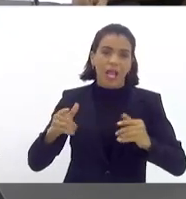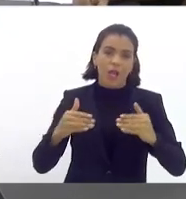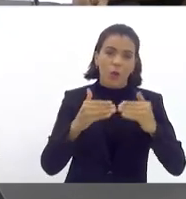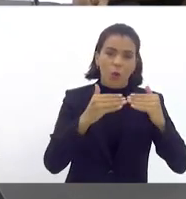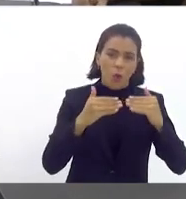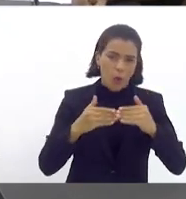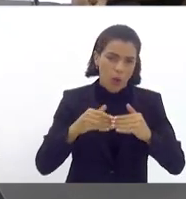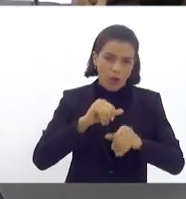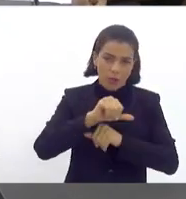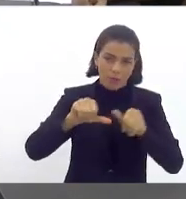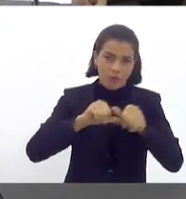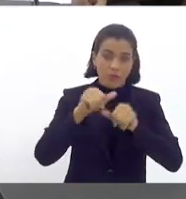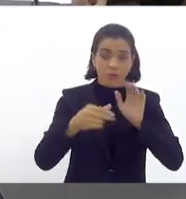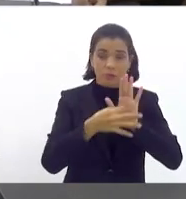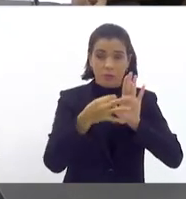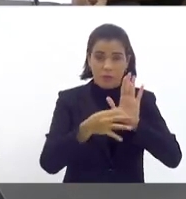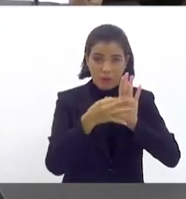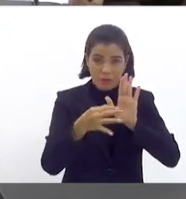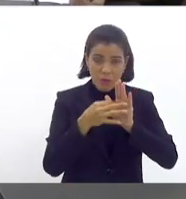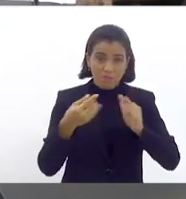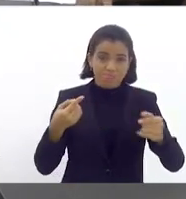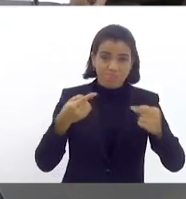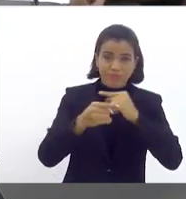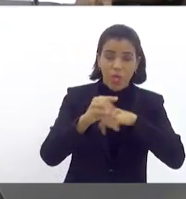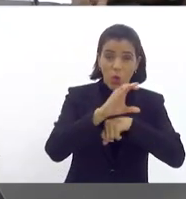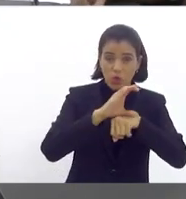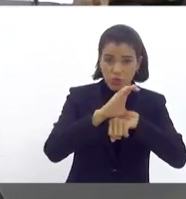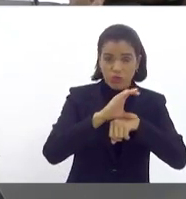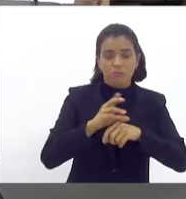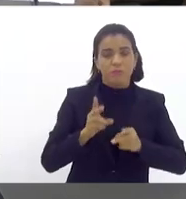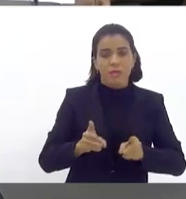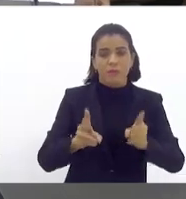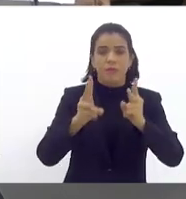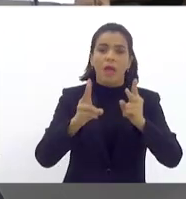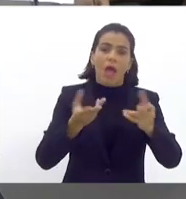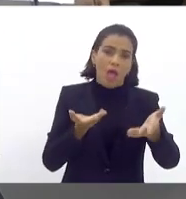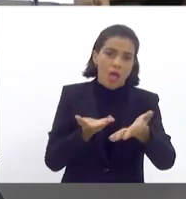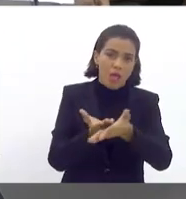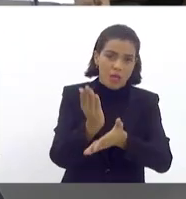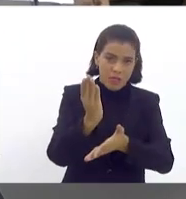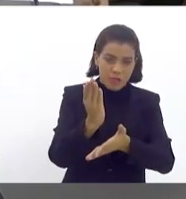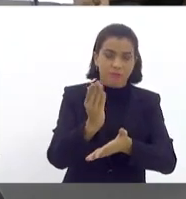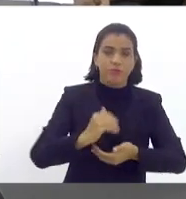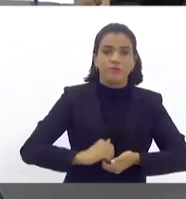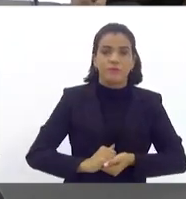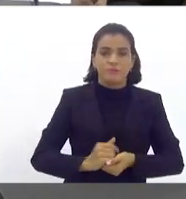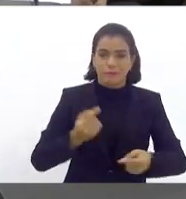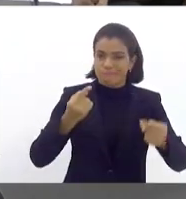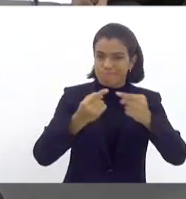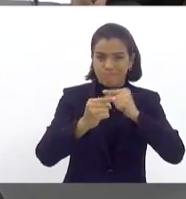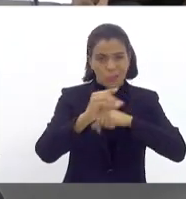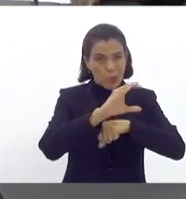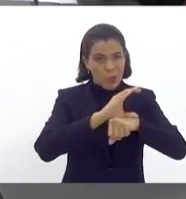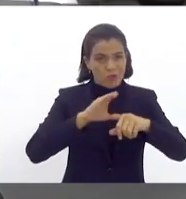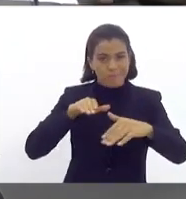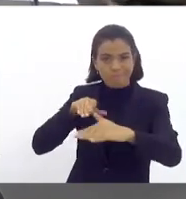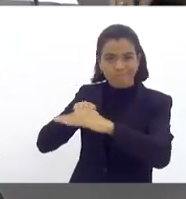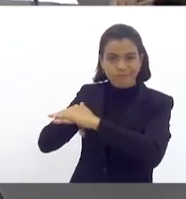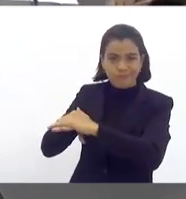parecer retificado pelo relator, pela inconstitucionalidade, permaneça como estão, aprovado, inconstitucional, o projeto vai